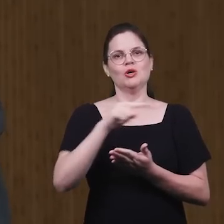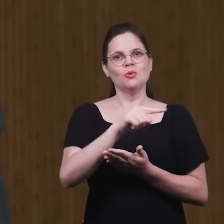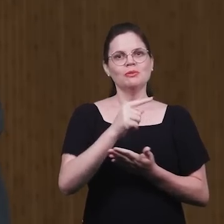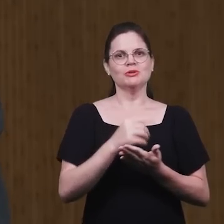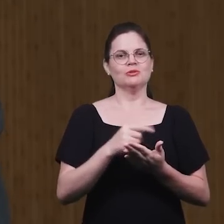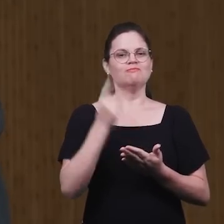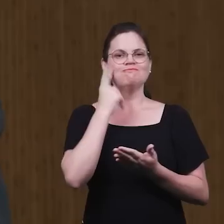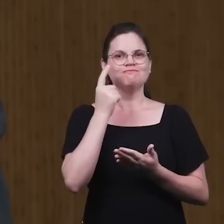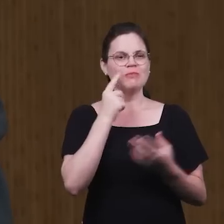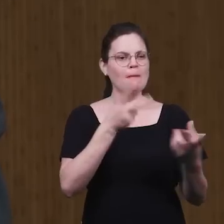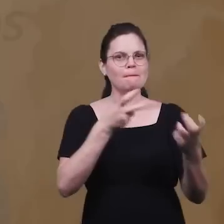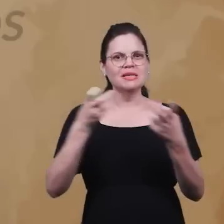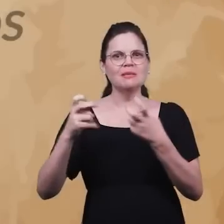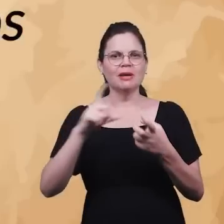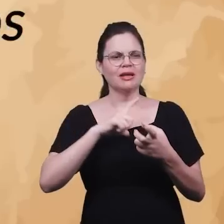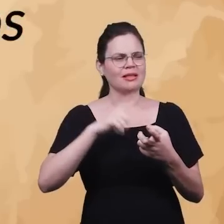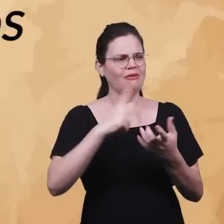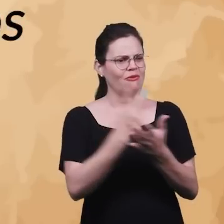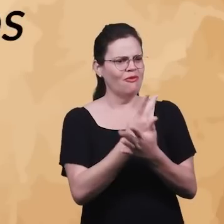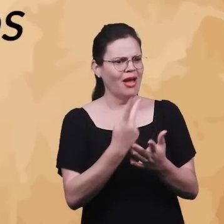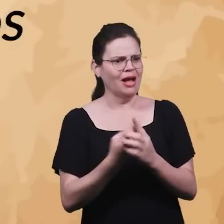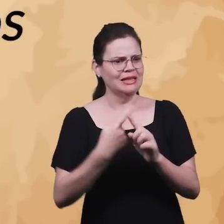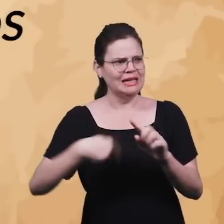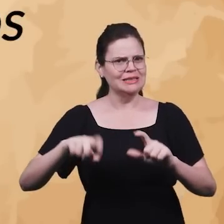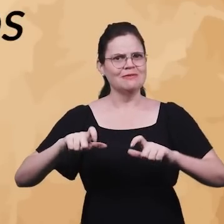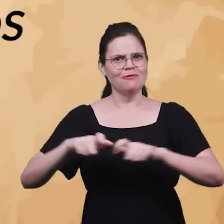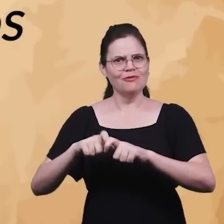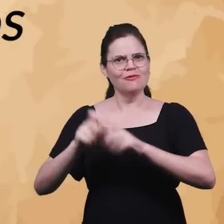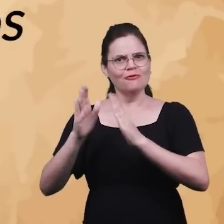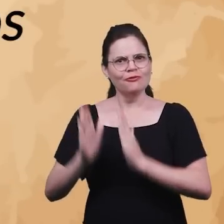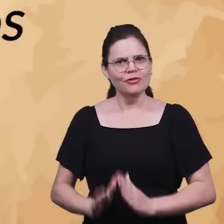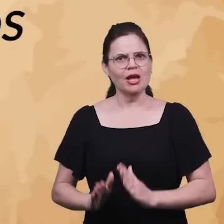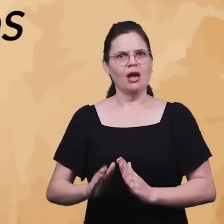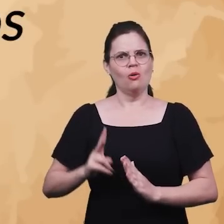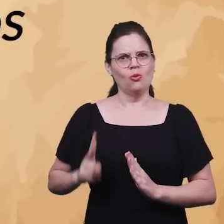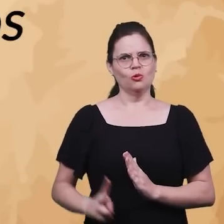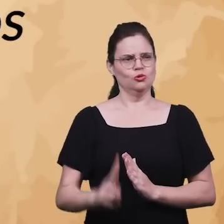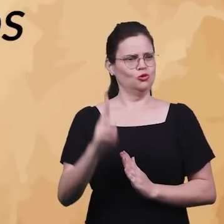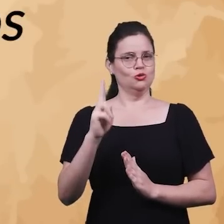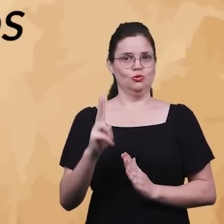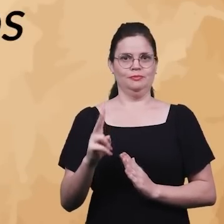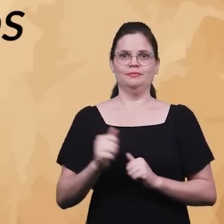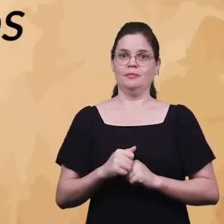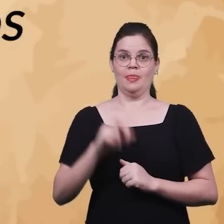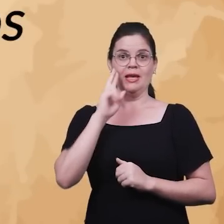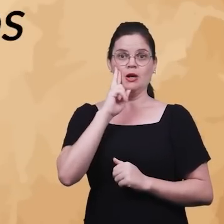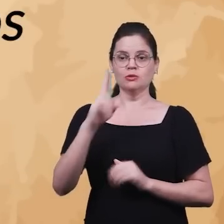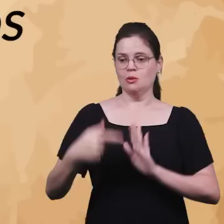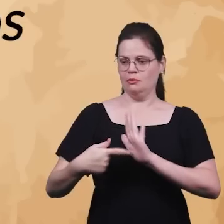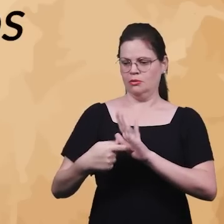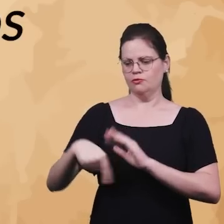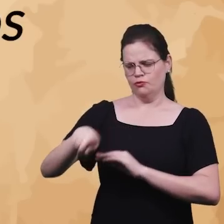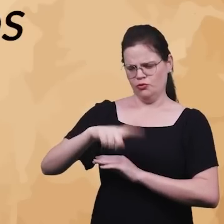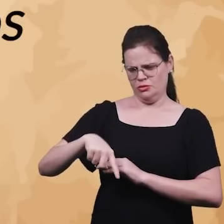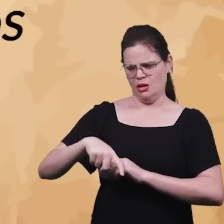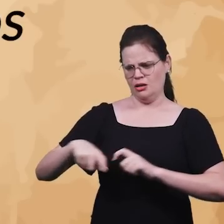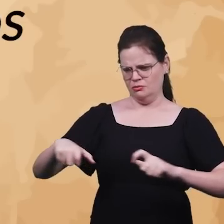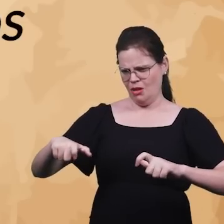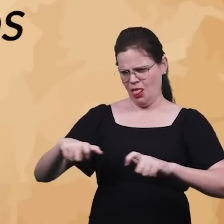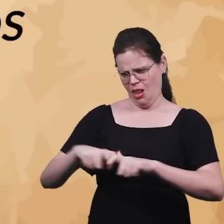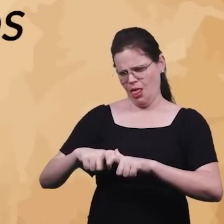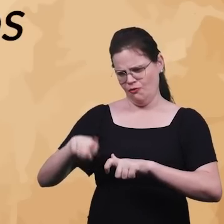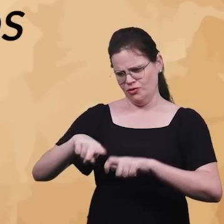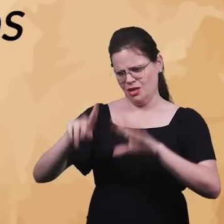no verso 24, quando diz assim: mas eu vos digo a vós e aos restantes em Tiatira, que estão em